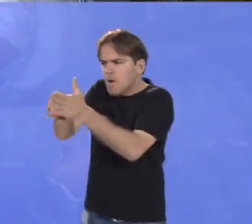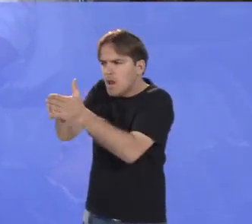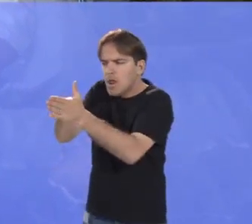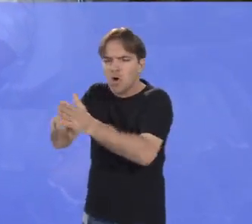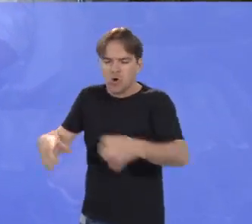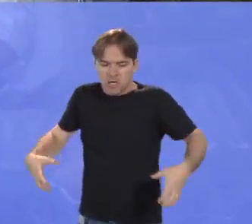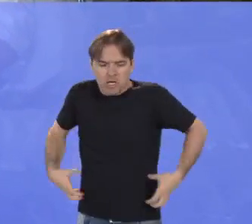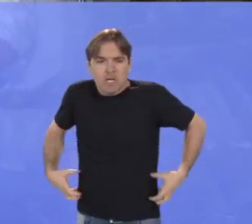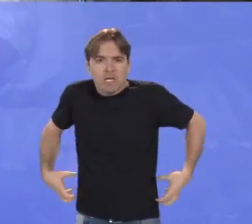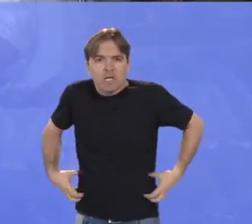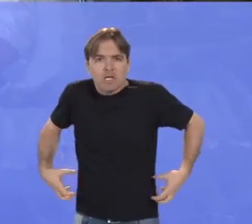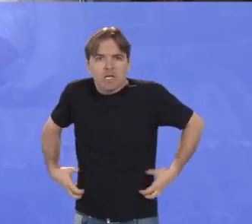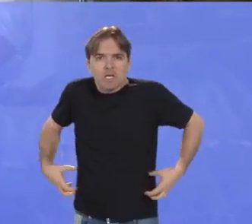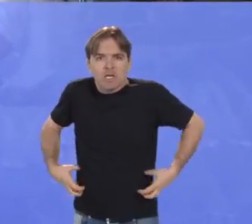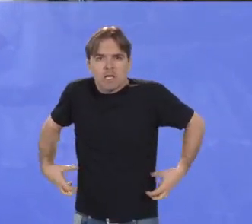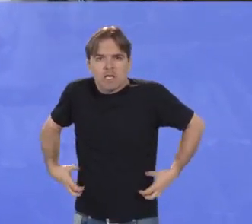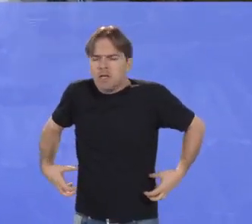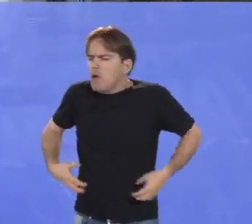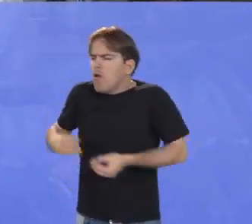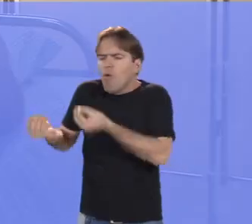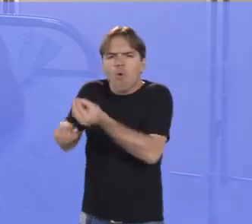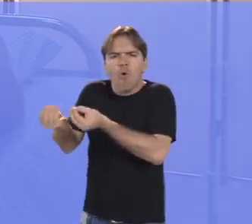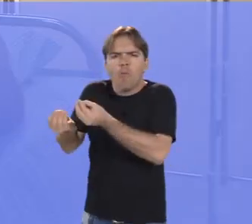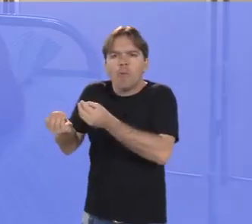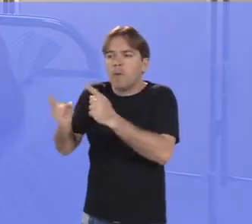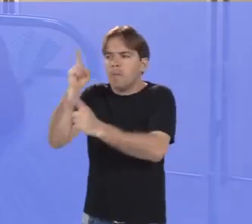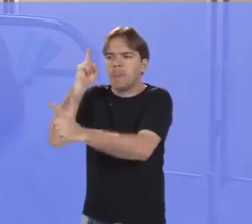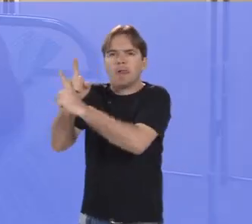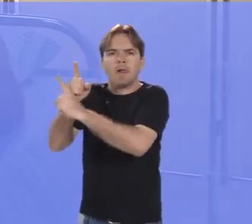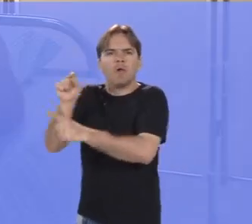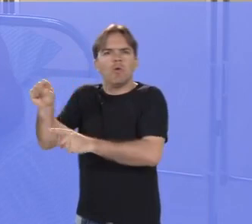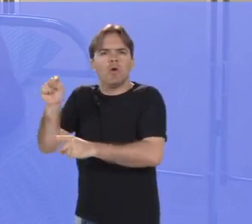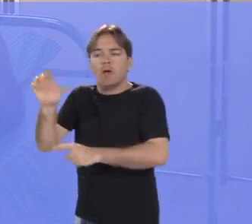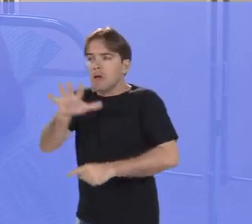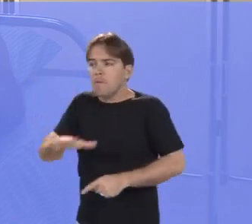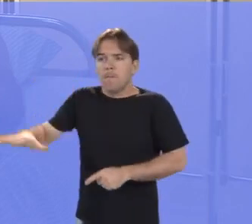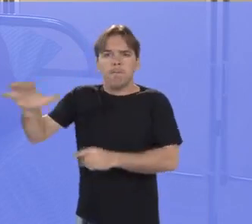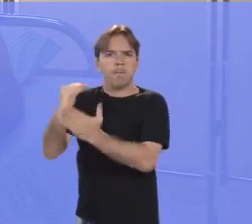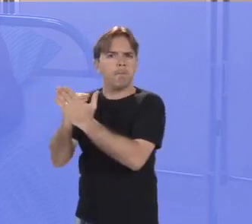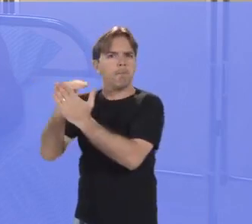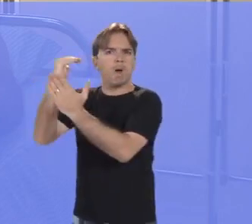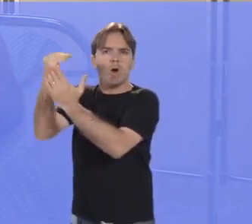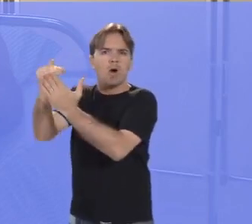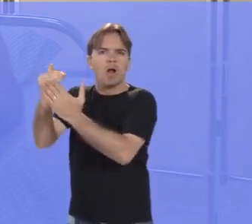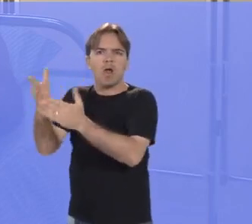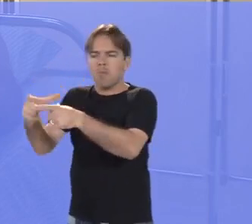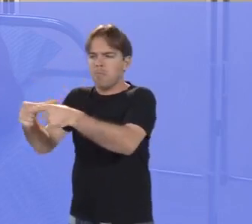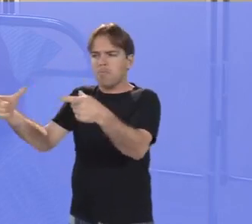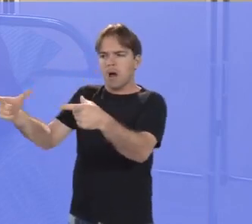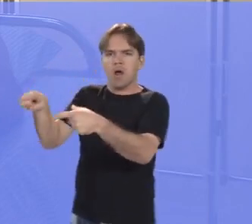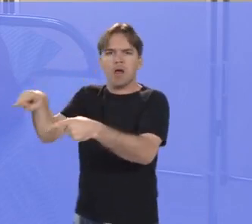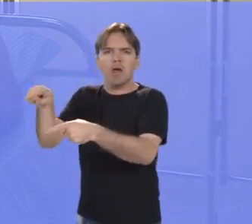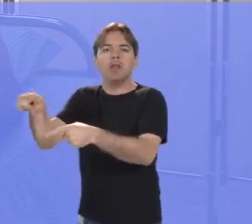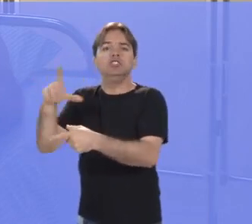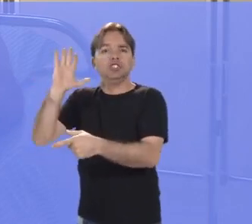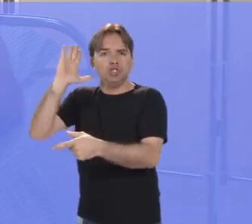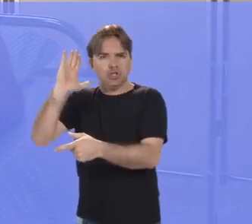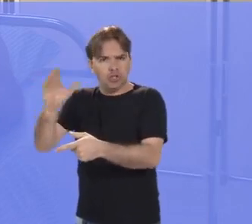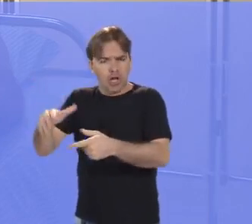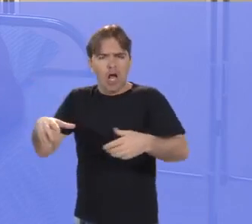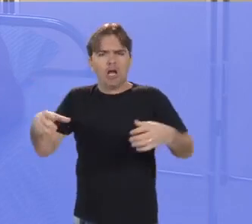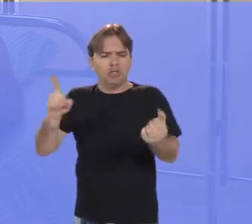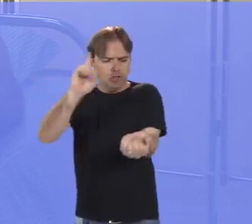indígenas. E o que a gente pôde perceber é que a maioria dos indígenas, eles estão que foram diagnosticados